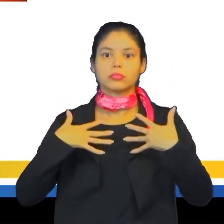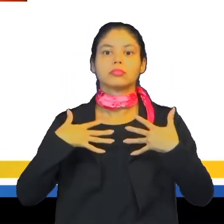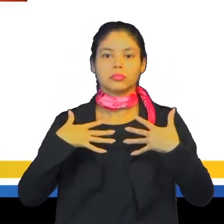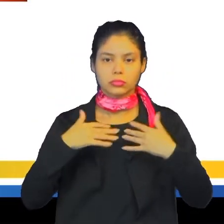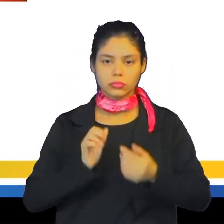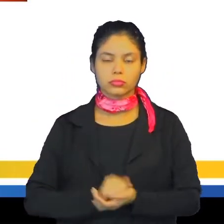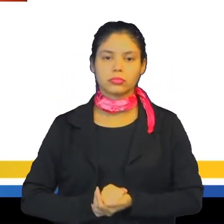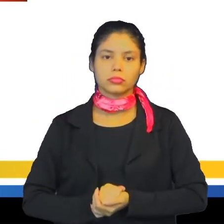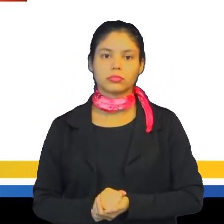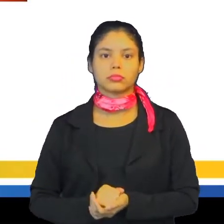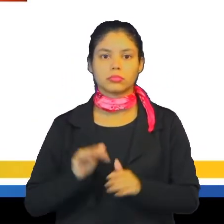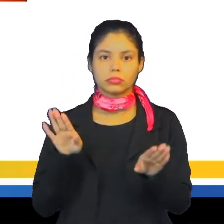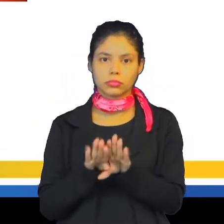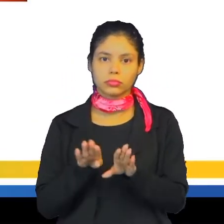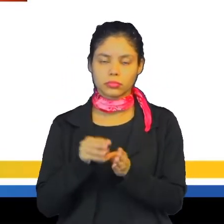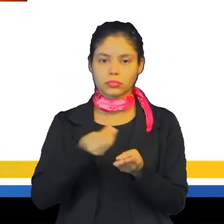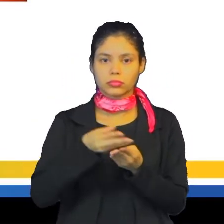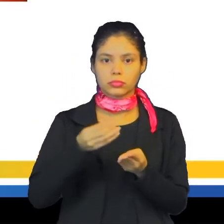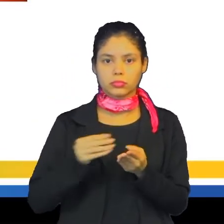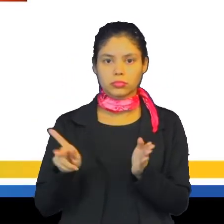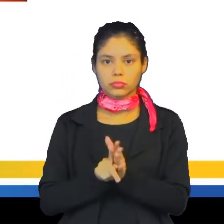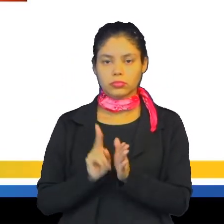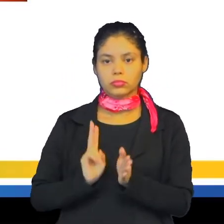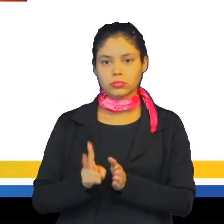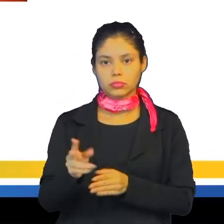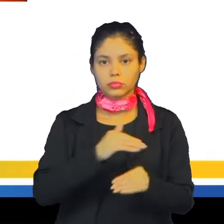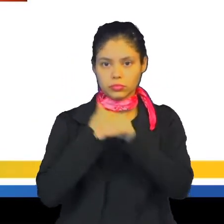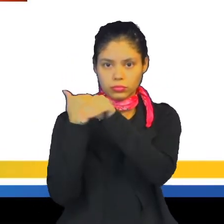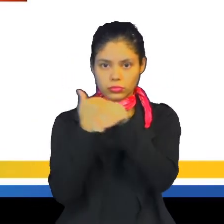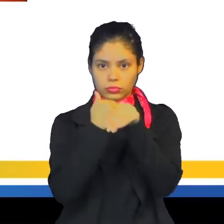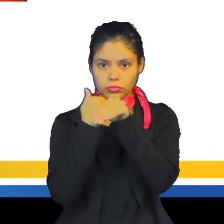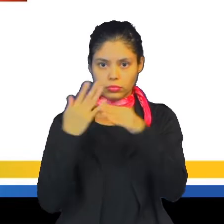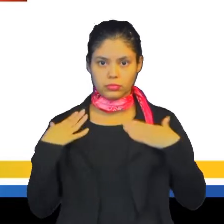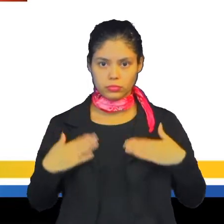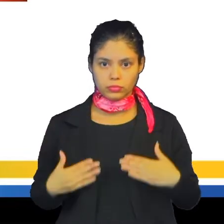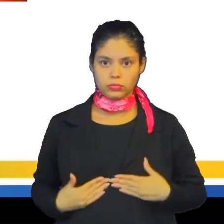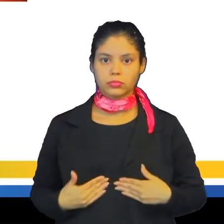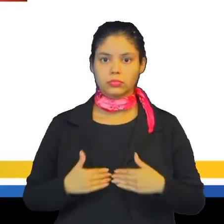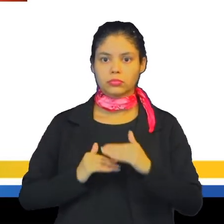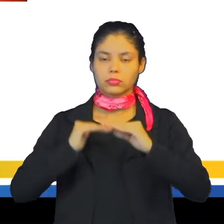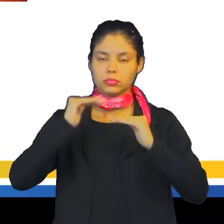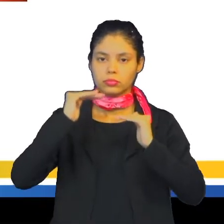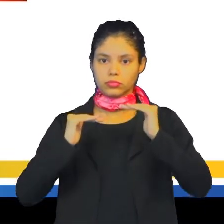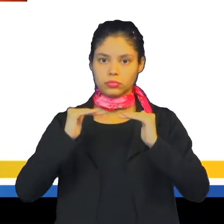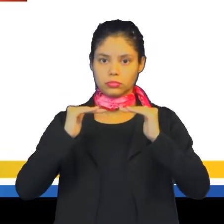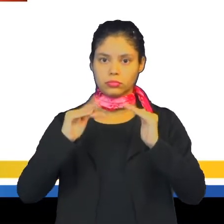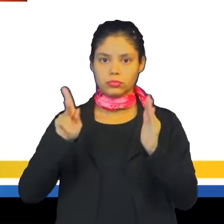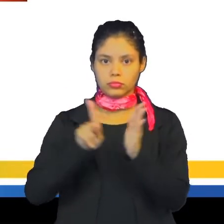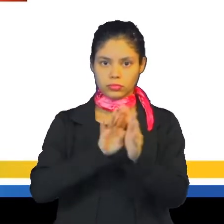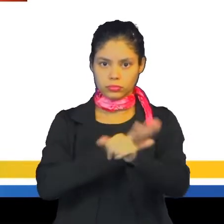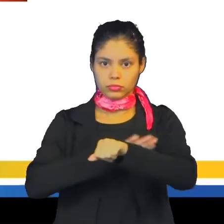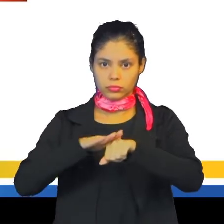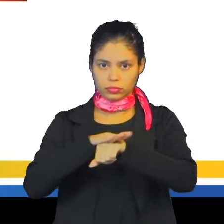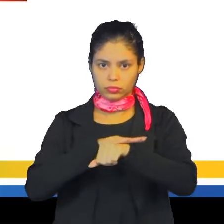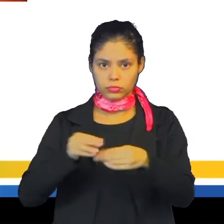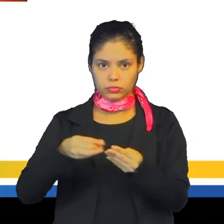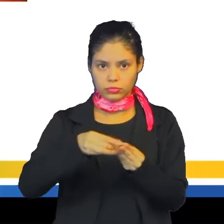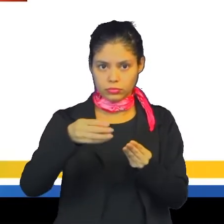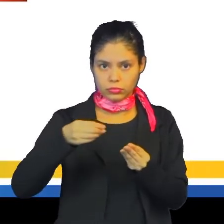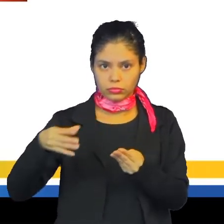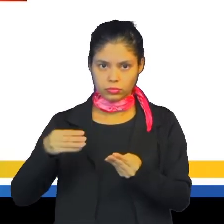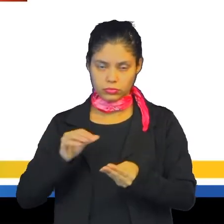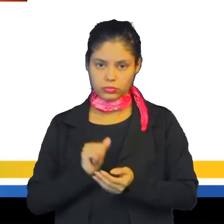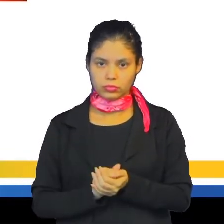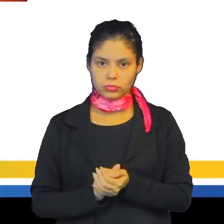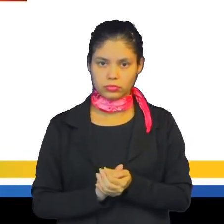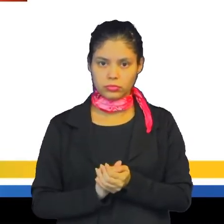fezes, manter a distribuição uniforme do calor do corpo, garantir o equilíbrio hídrico dos tecidos, distribuir o